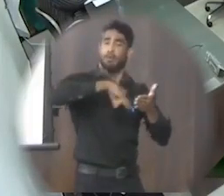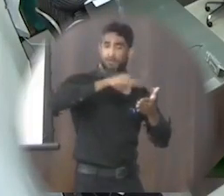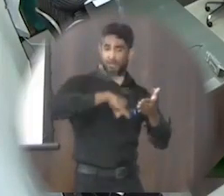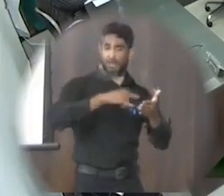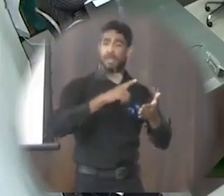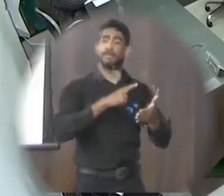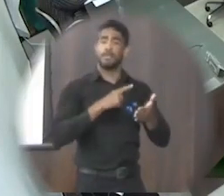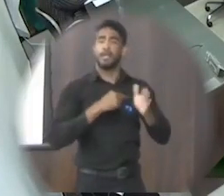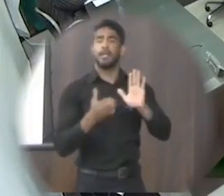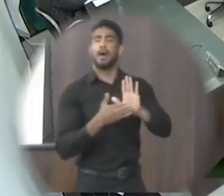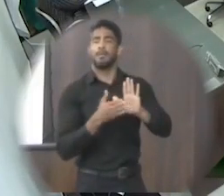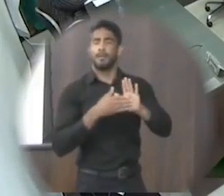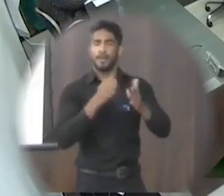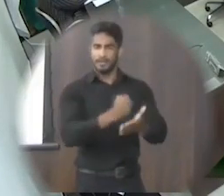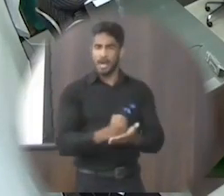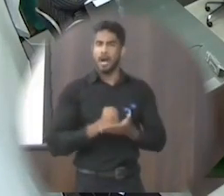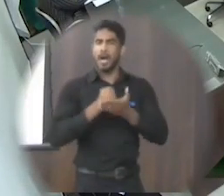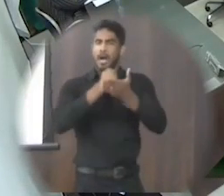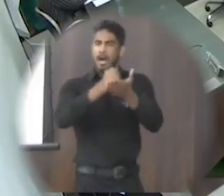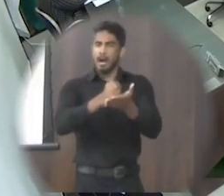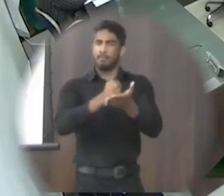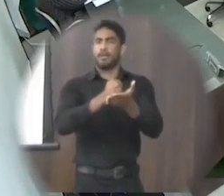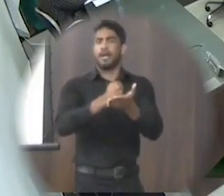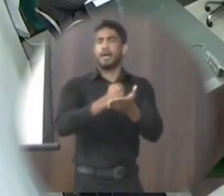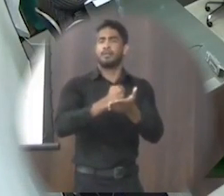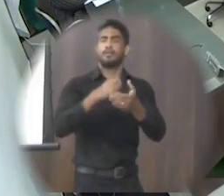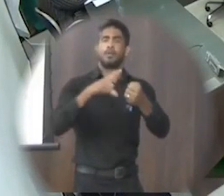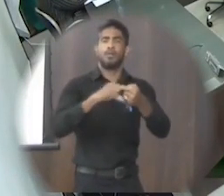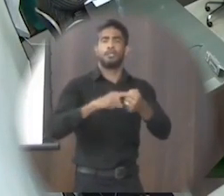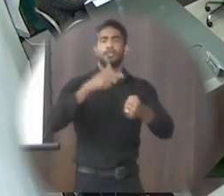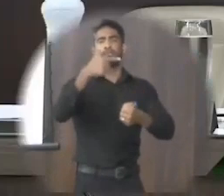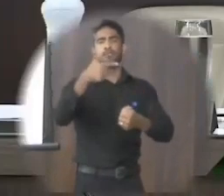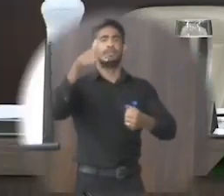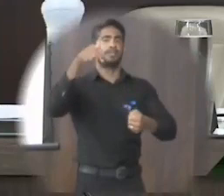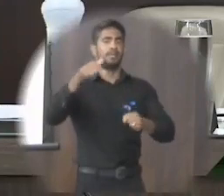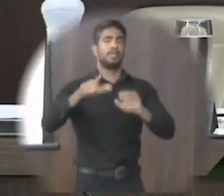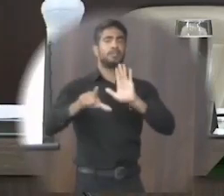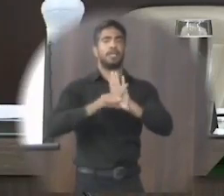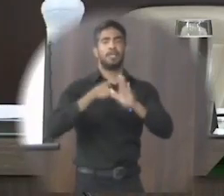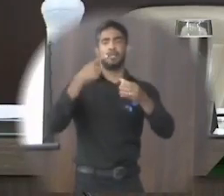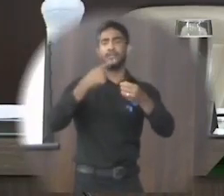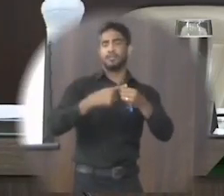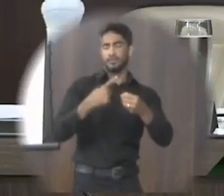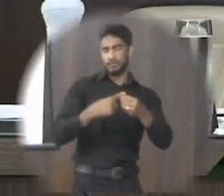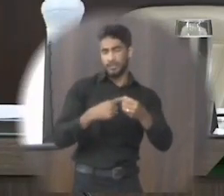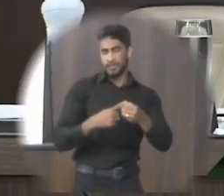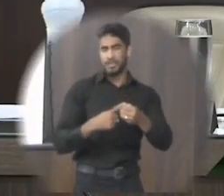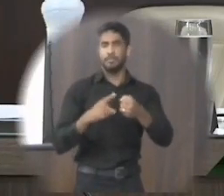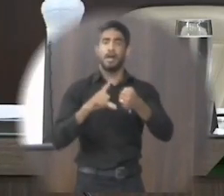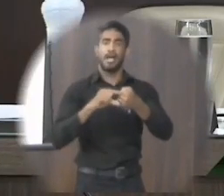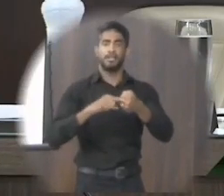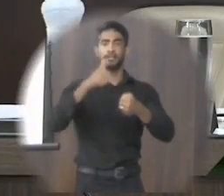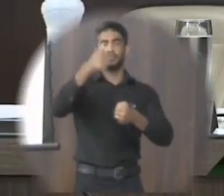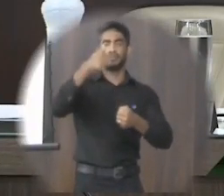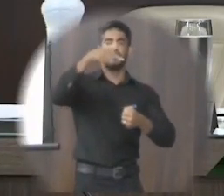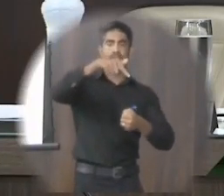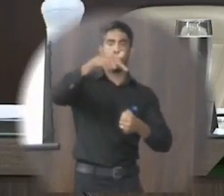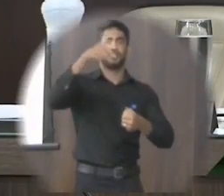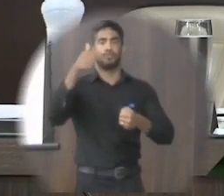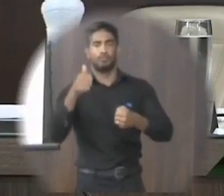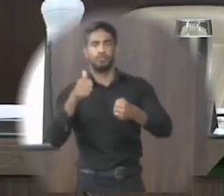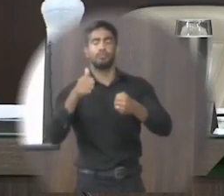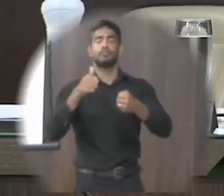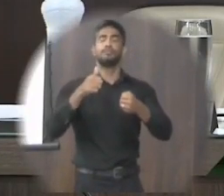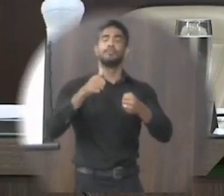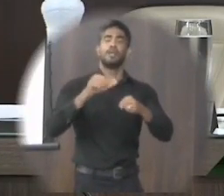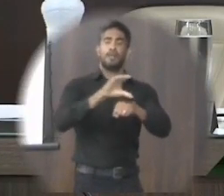a proposição está ancorada no artigo 27 da Lei Orgânica Municipal, artigo 171, inciso 1º da